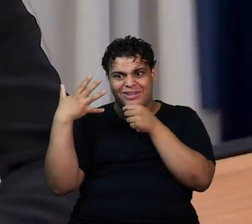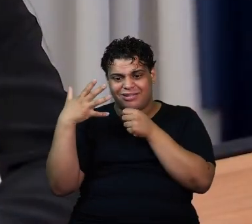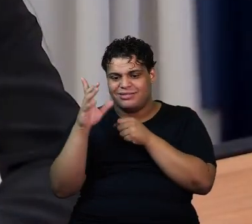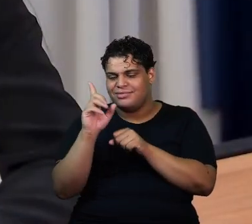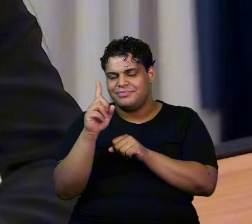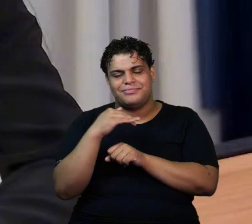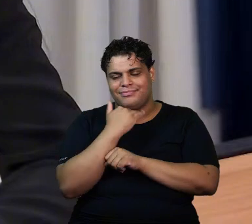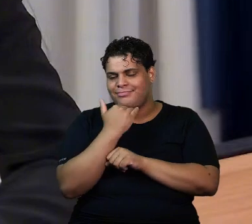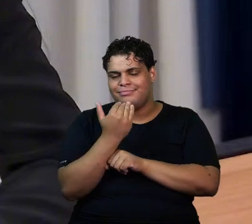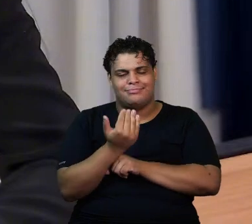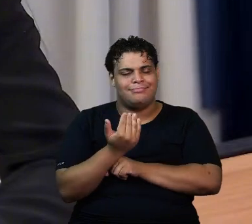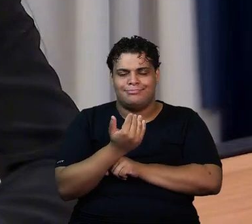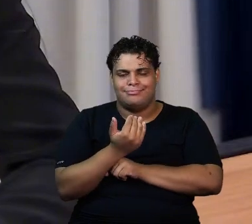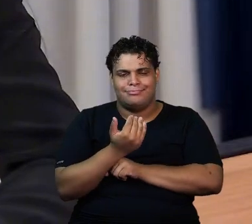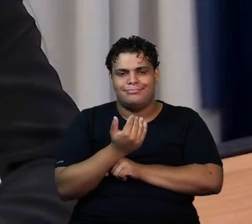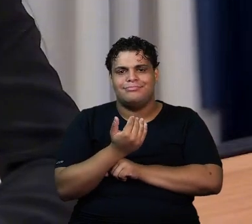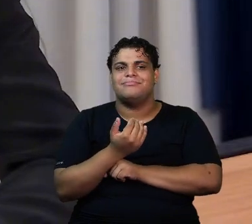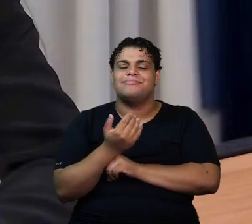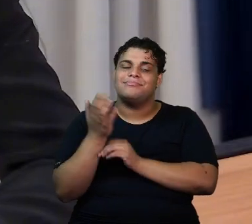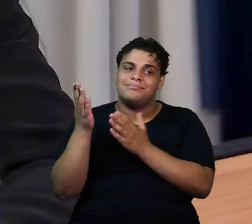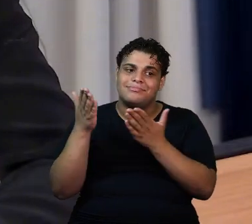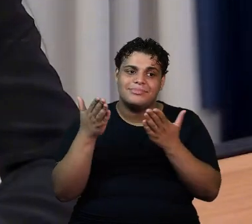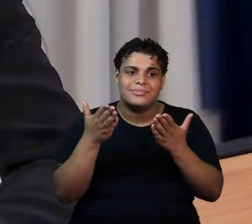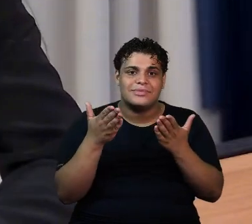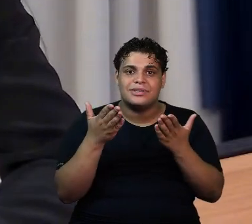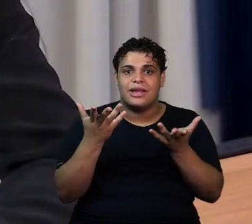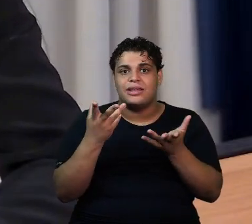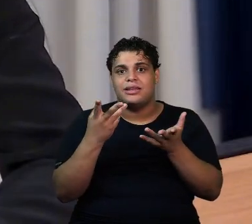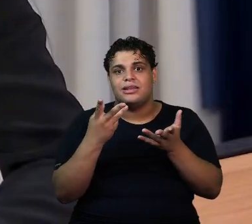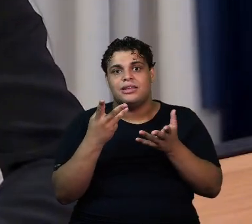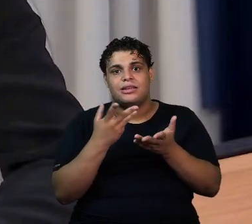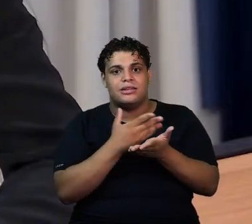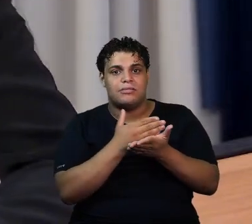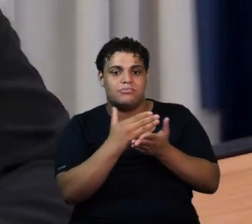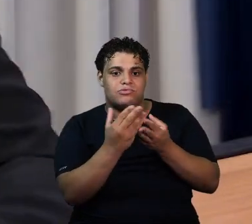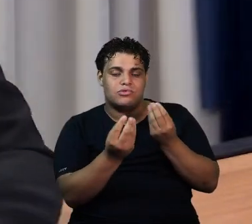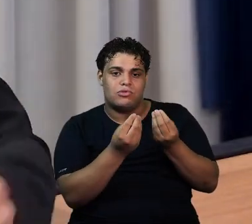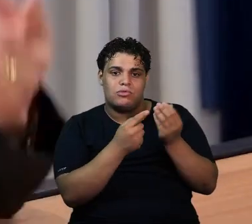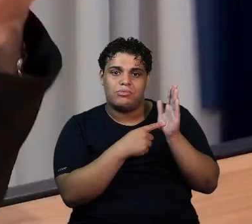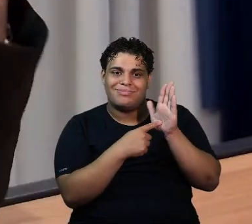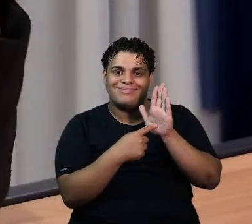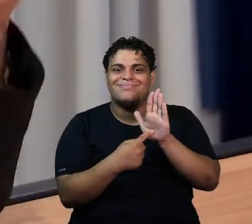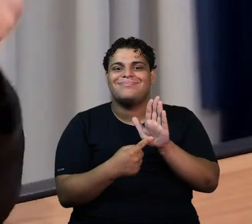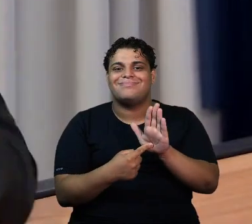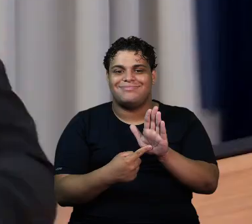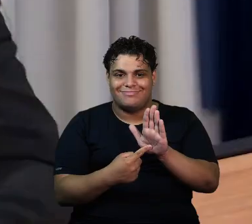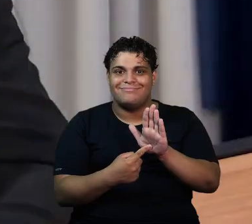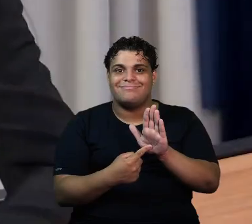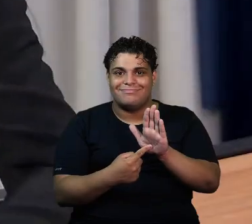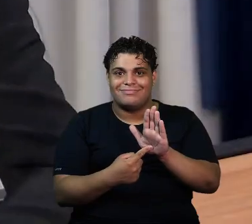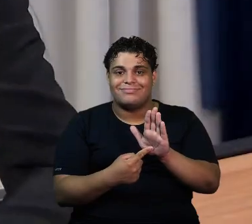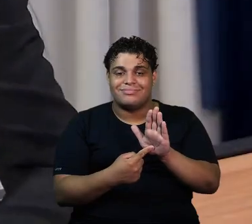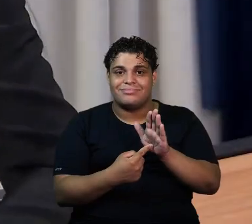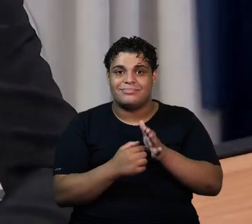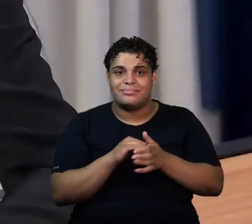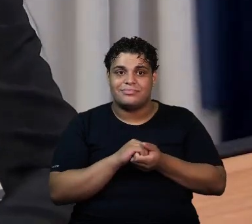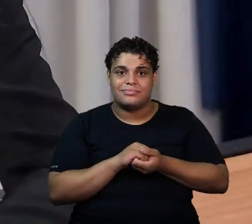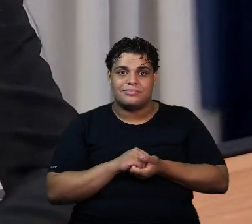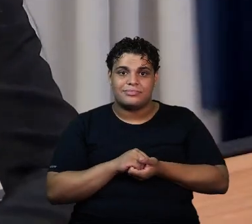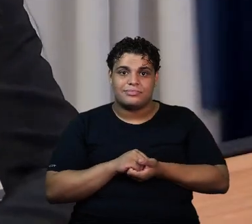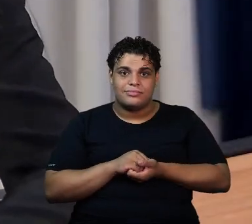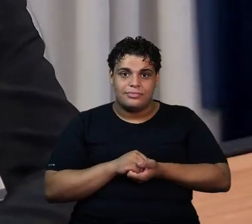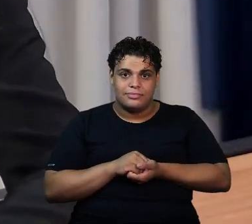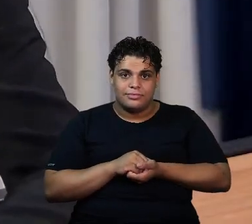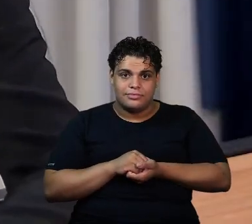que trazer iniciativas que realmente vão demonstrar. O Rafael, tem um determinado momento do teatro